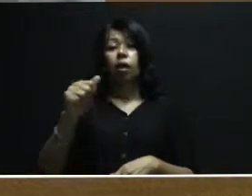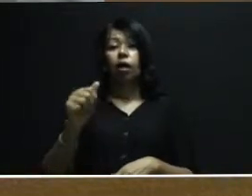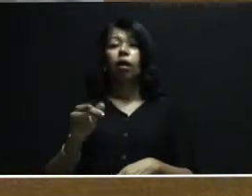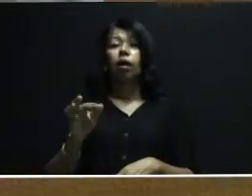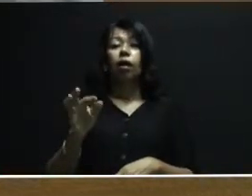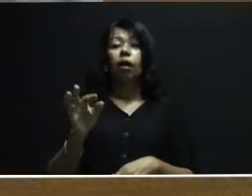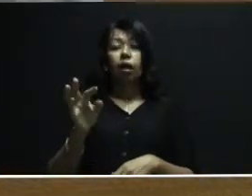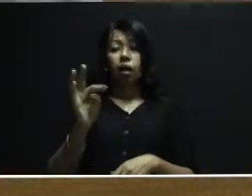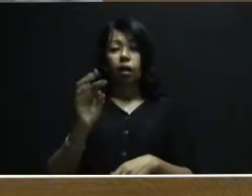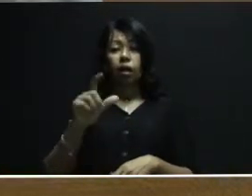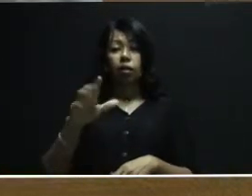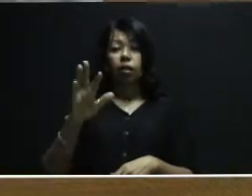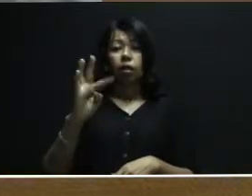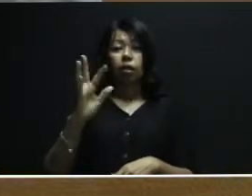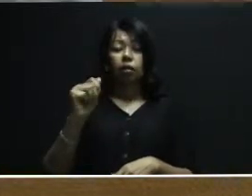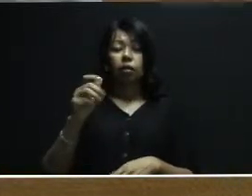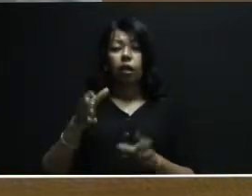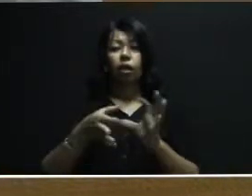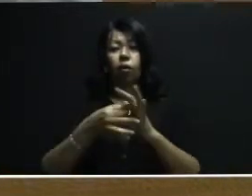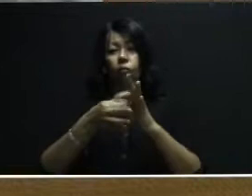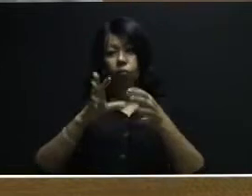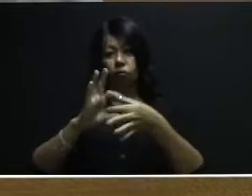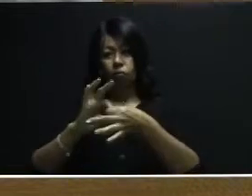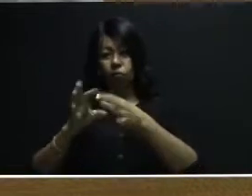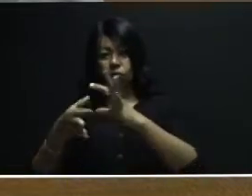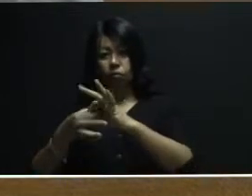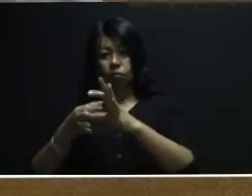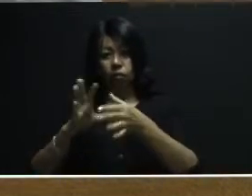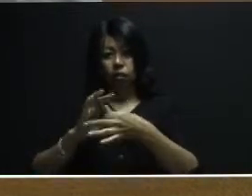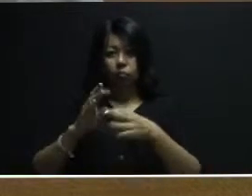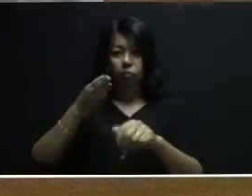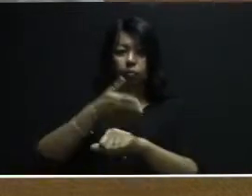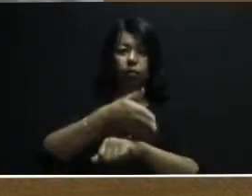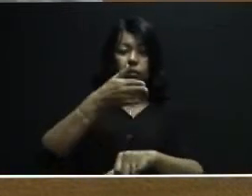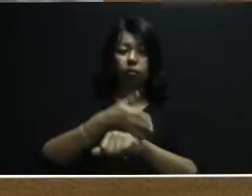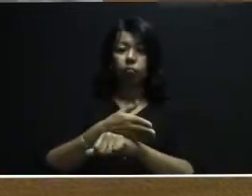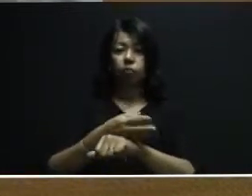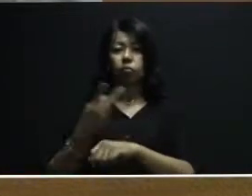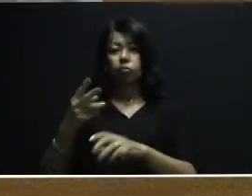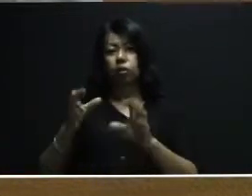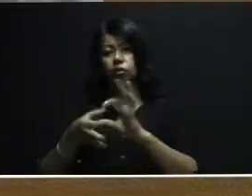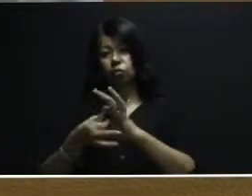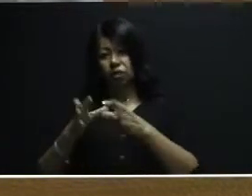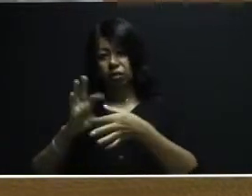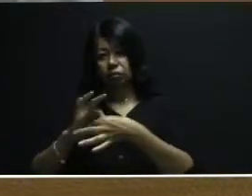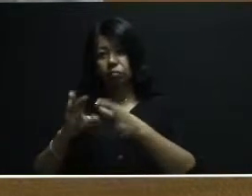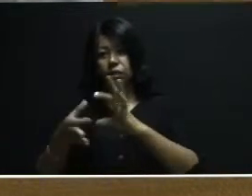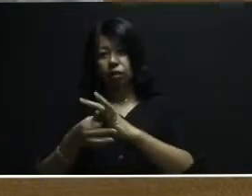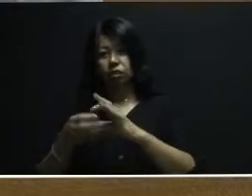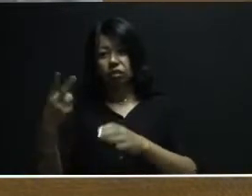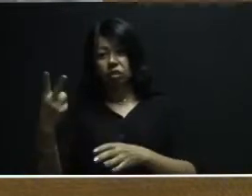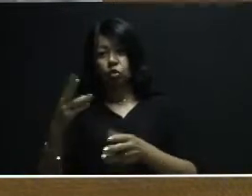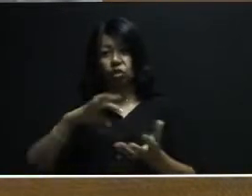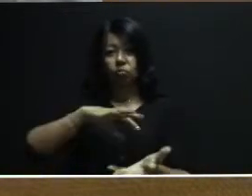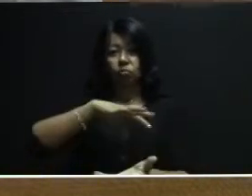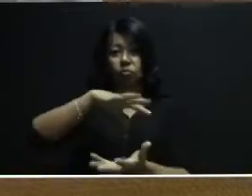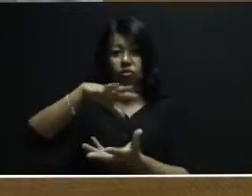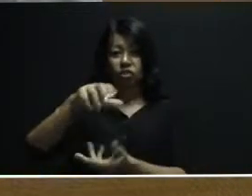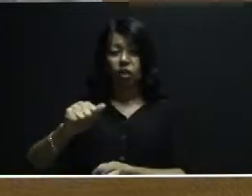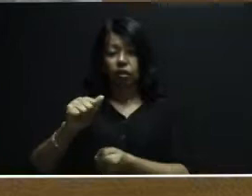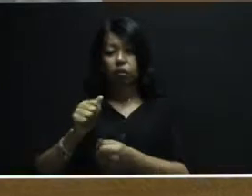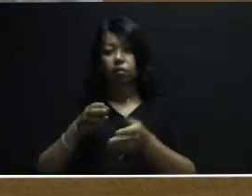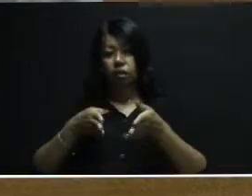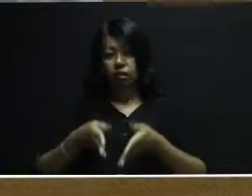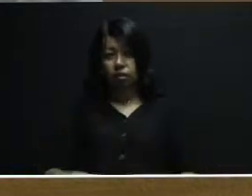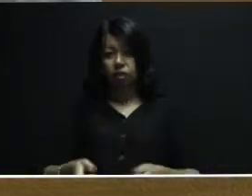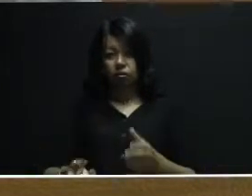que participou de 2 Olimpíadas e participou de 2 Mundiais. Nascido,